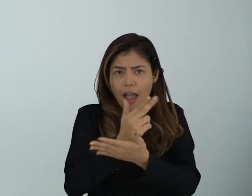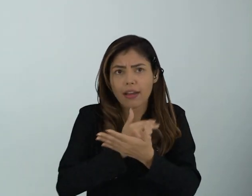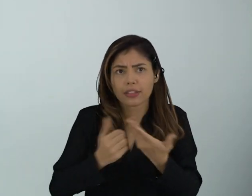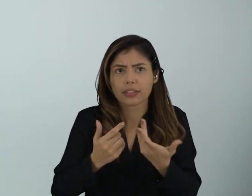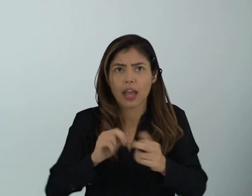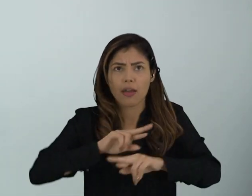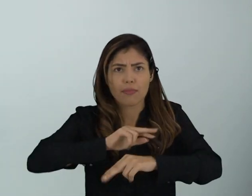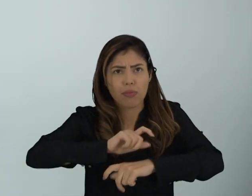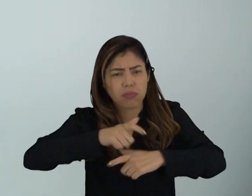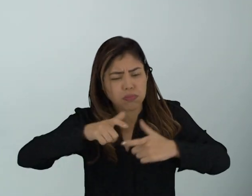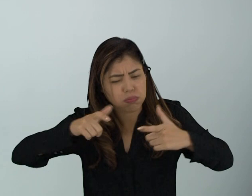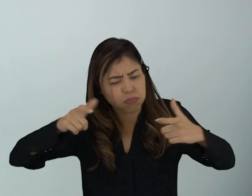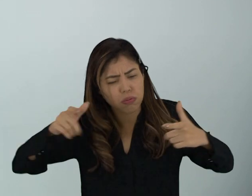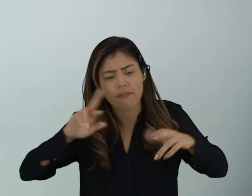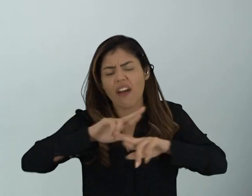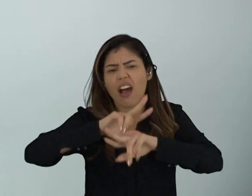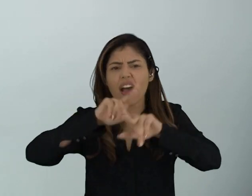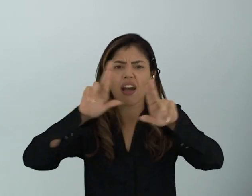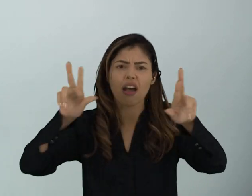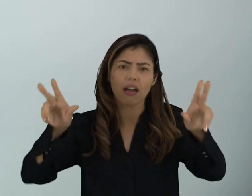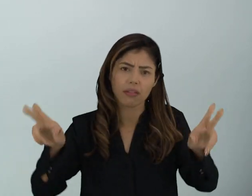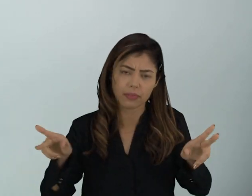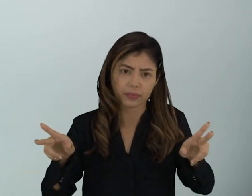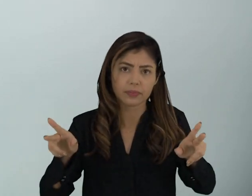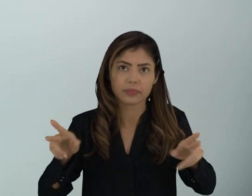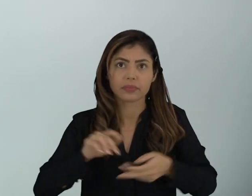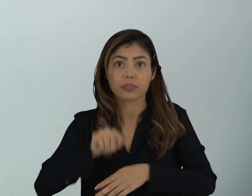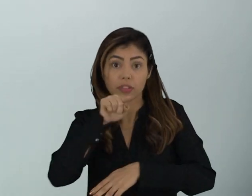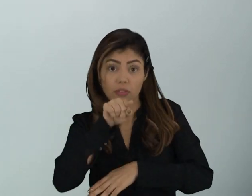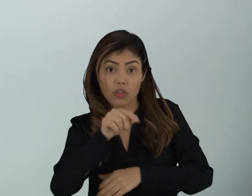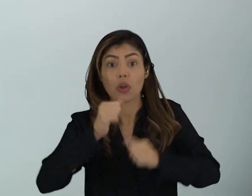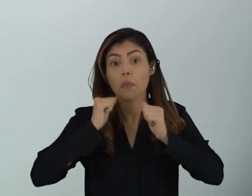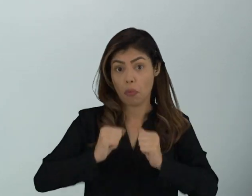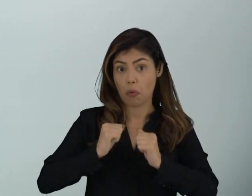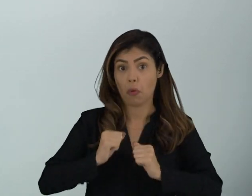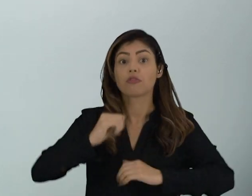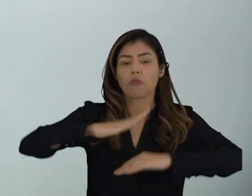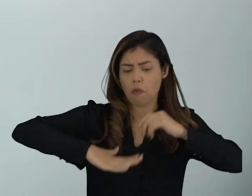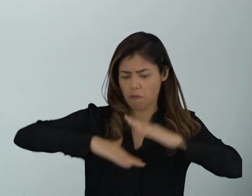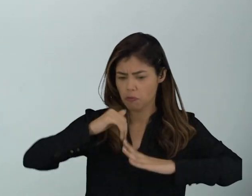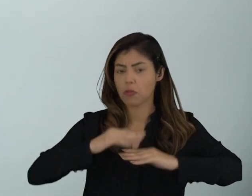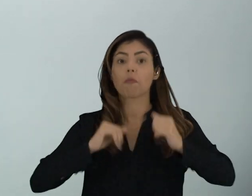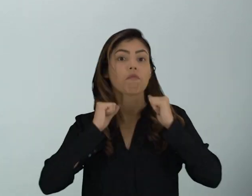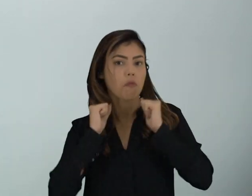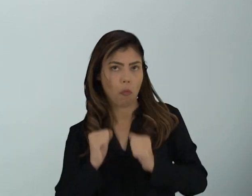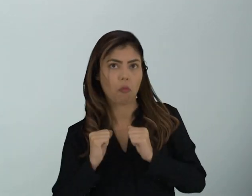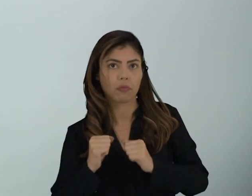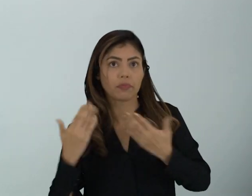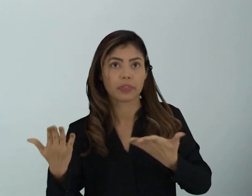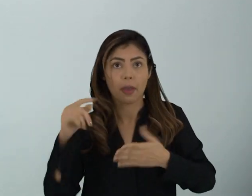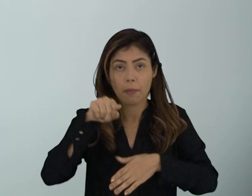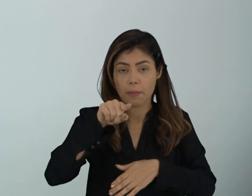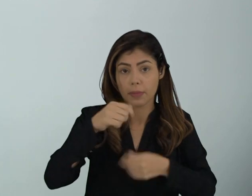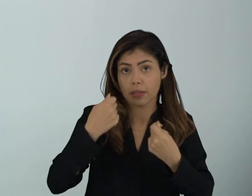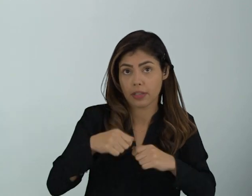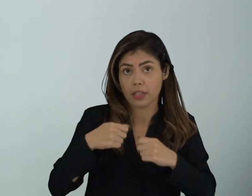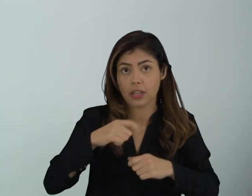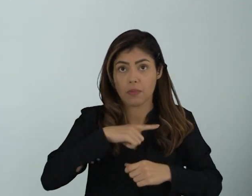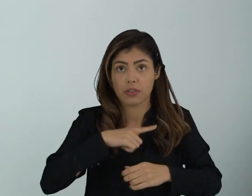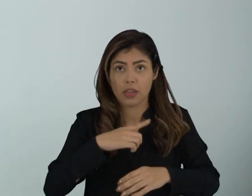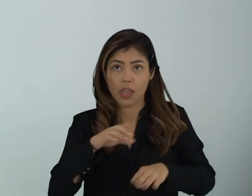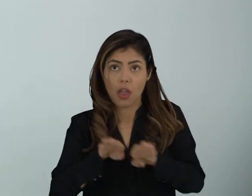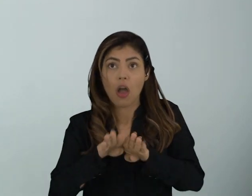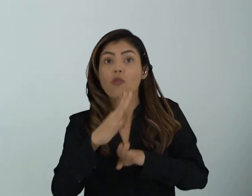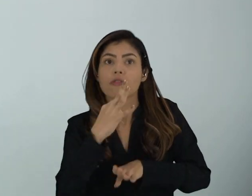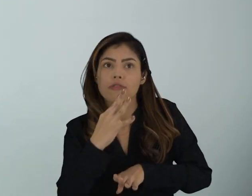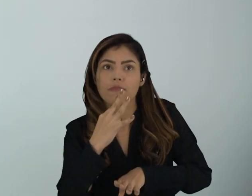maiores infinidades de modalidades artísticas. E você pode ser um artista plástico. Para isso, é fundamental